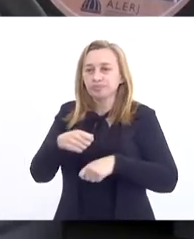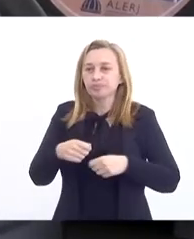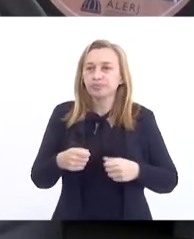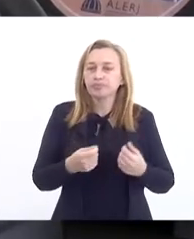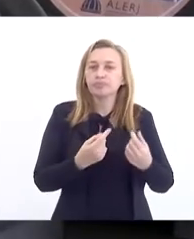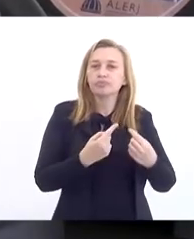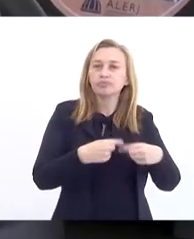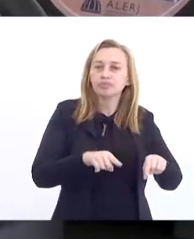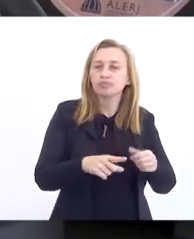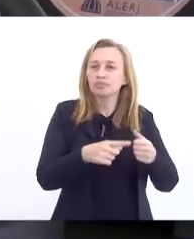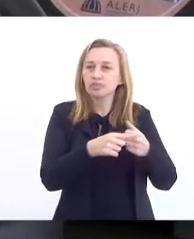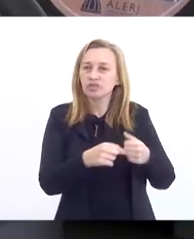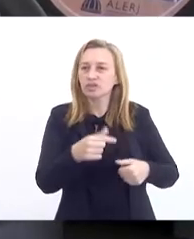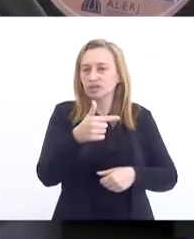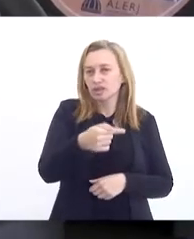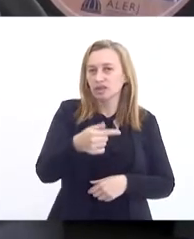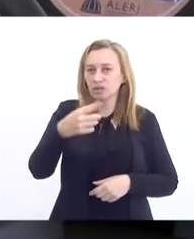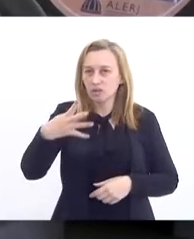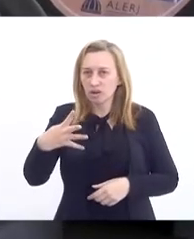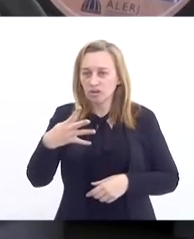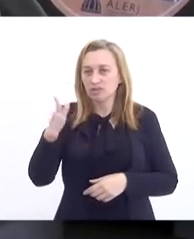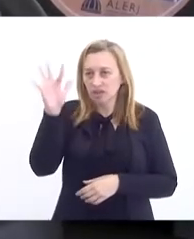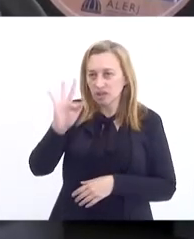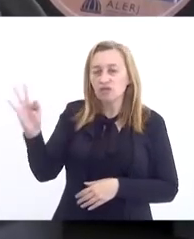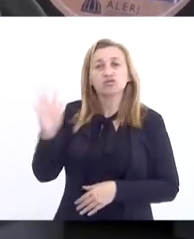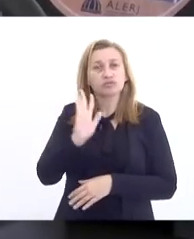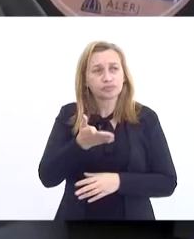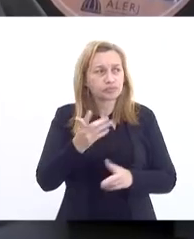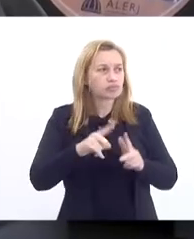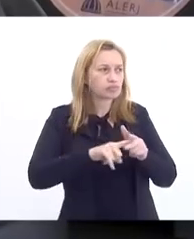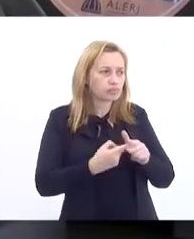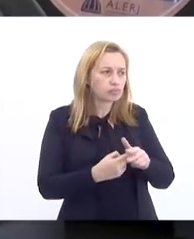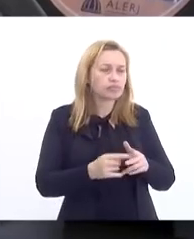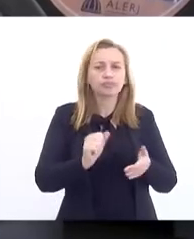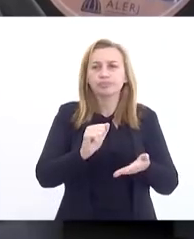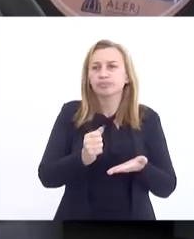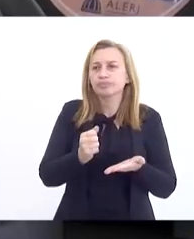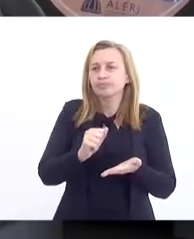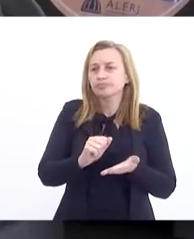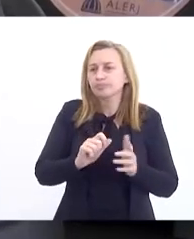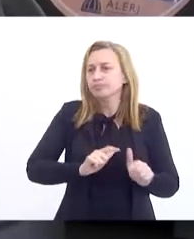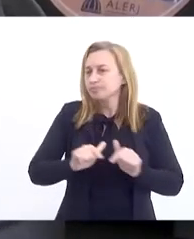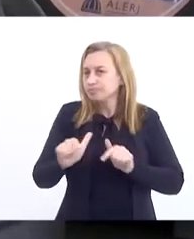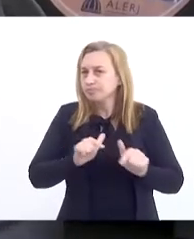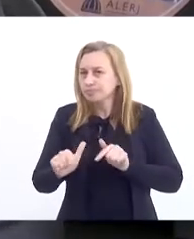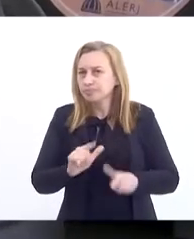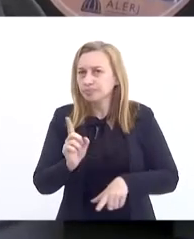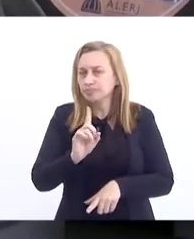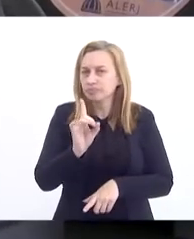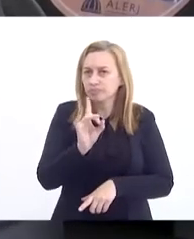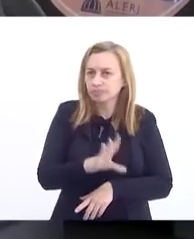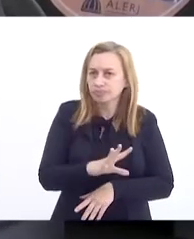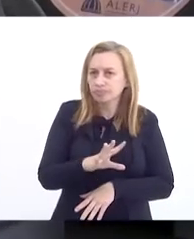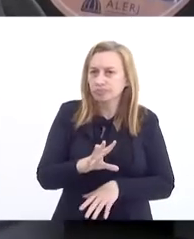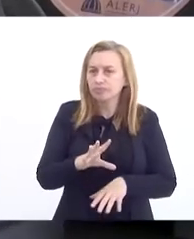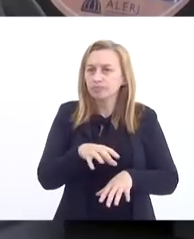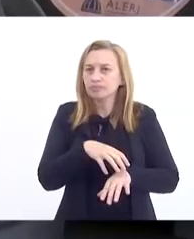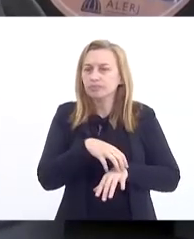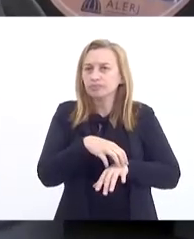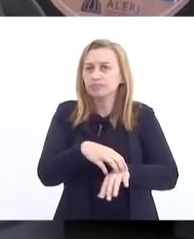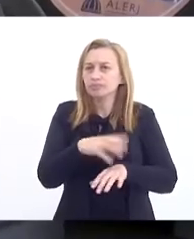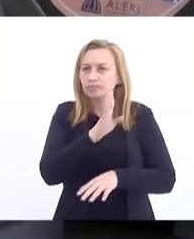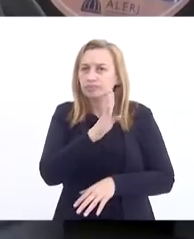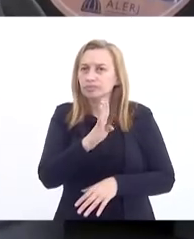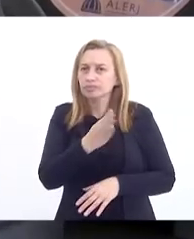Constituição Federal, quando, na verdade, já existe uma regulamentação para a atividade, não só da concessão, que é a atividade de transporte público, é uma